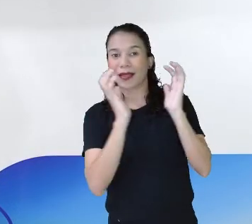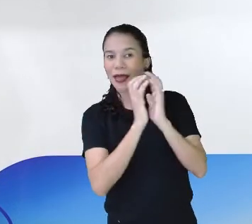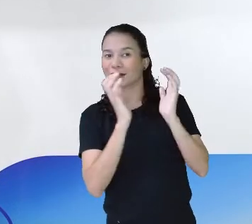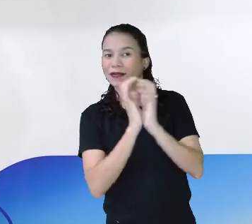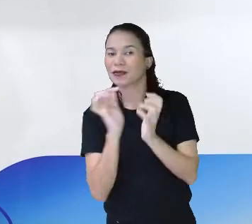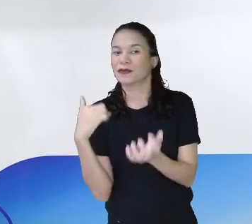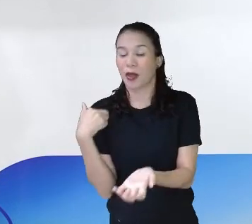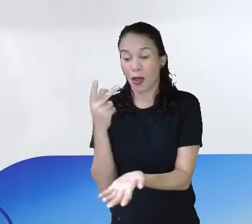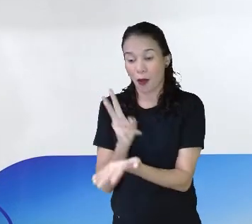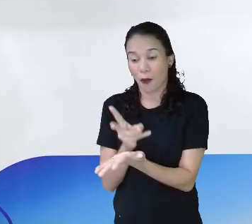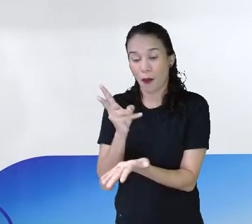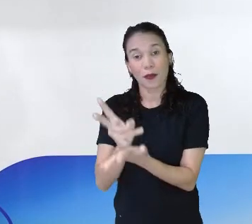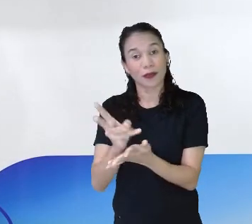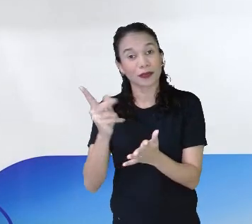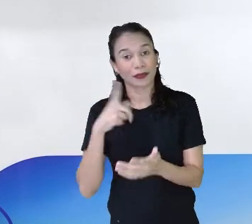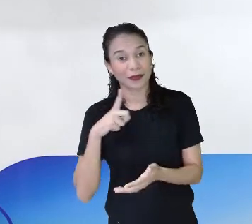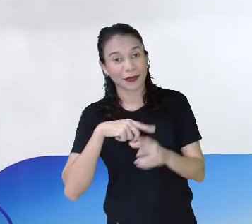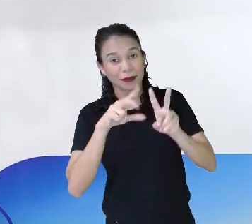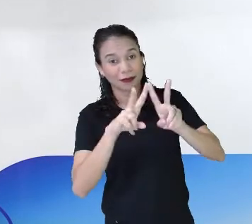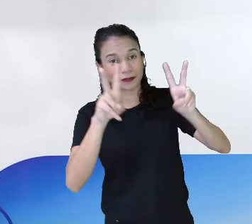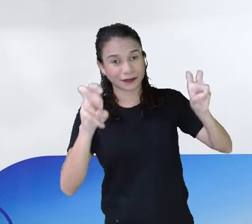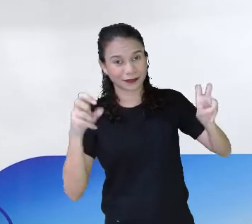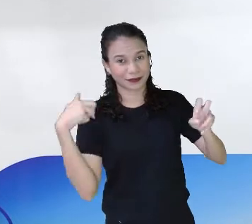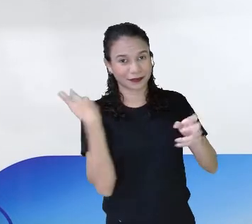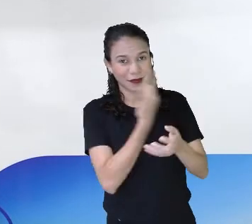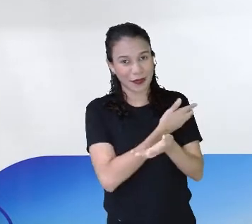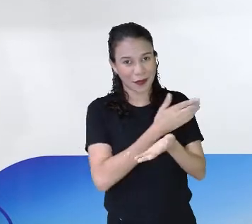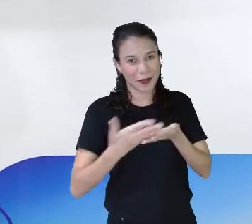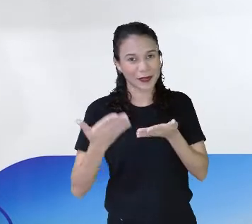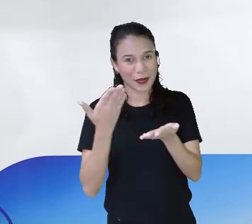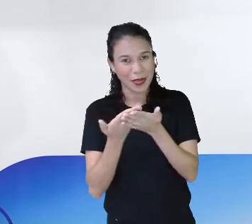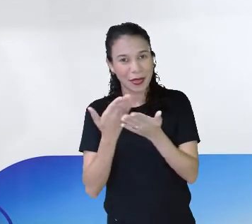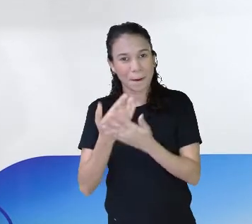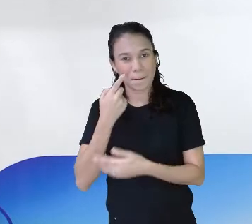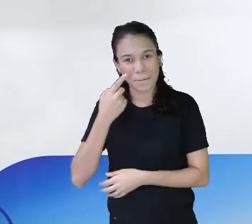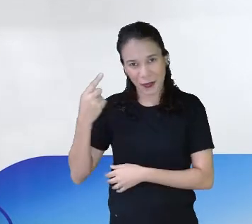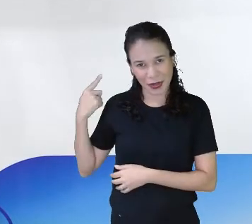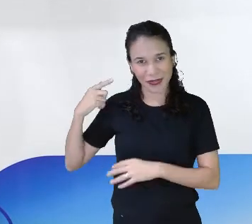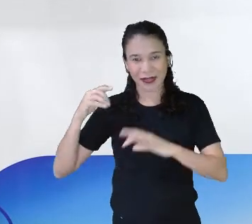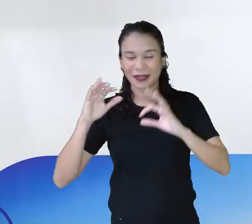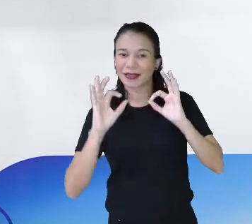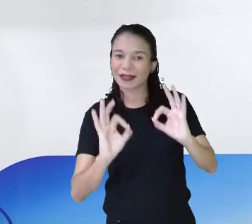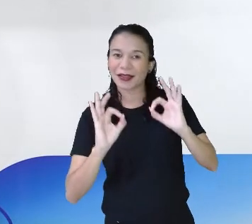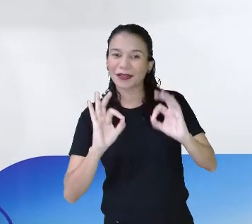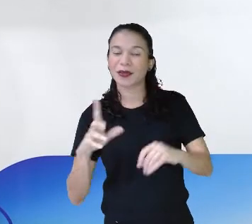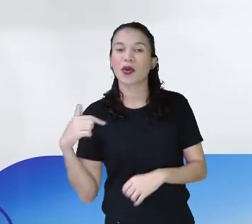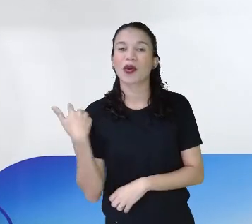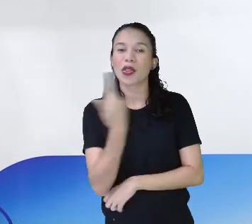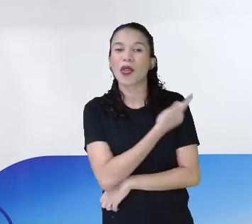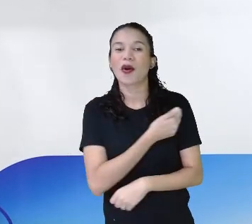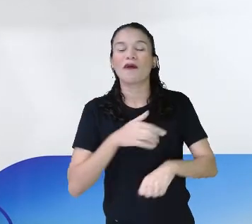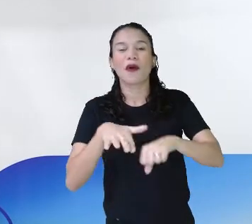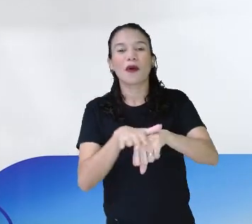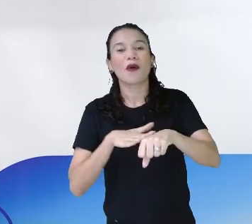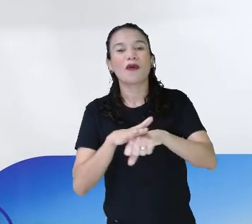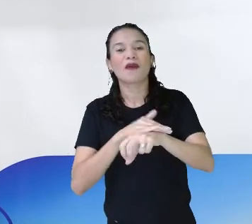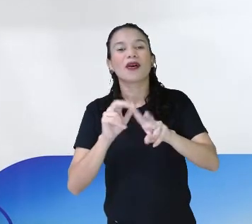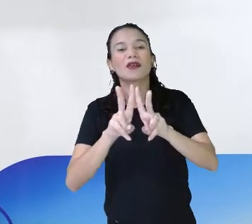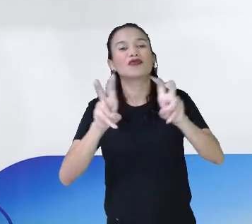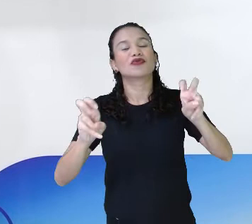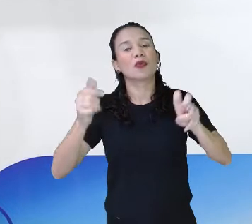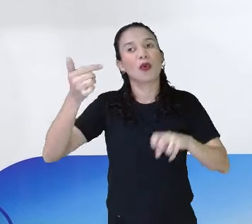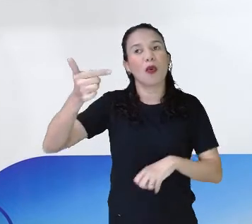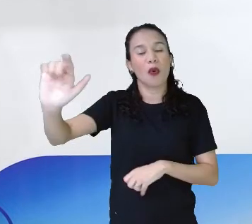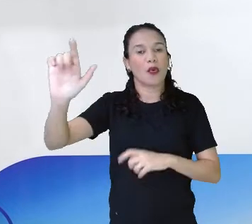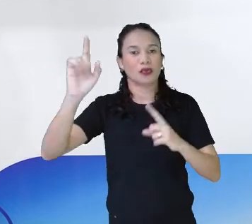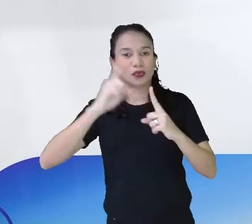Porque a gente já iniciou esse assunto na aula passada, na aula de história. E aí a gente vai falar um pouquinho mais sobre outros